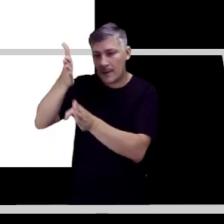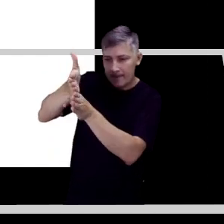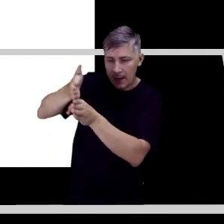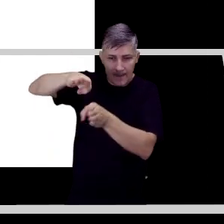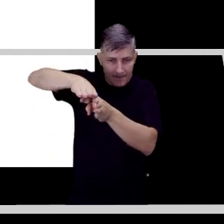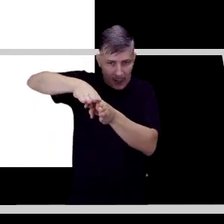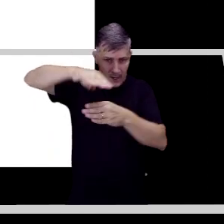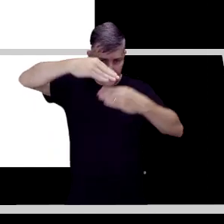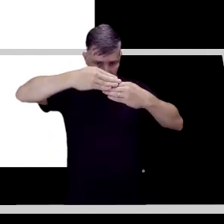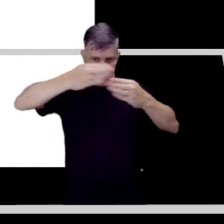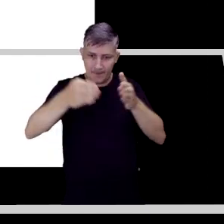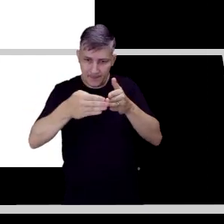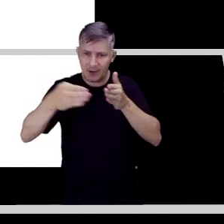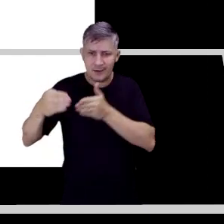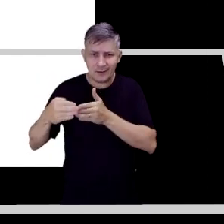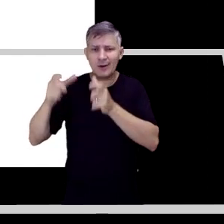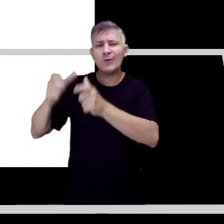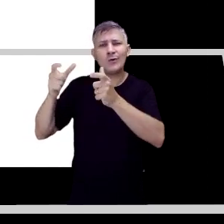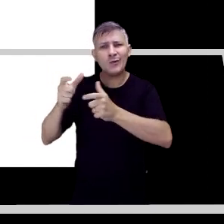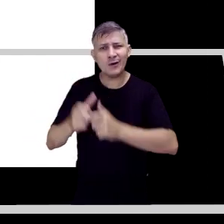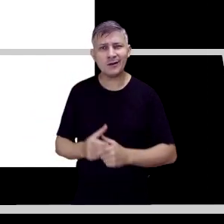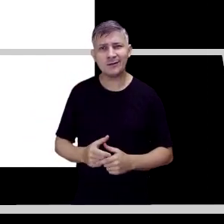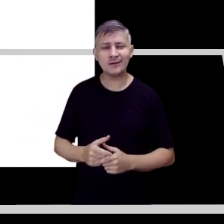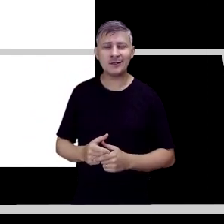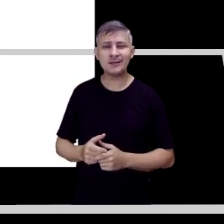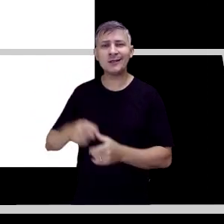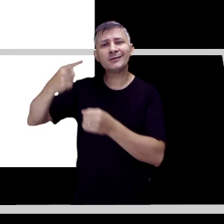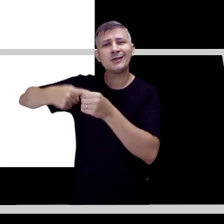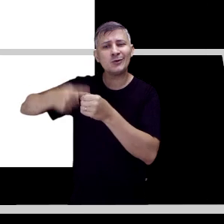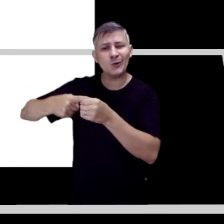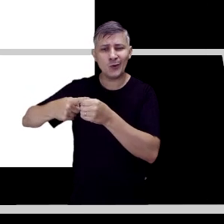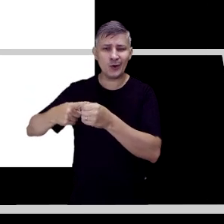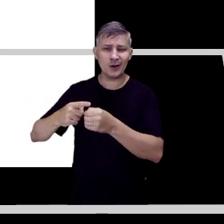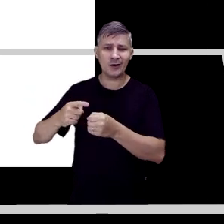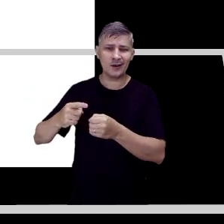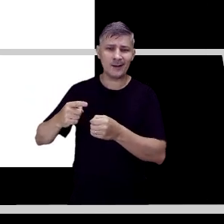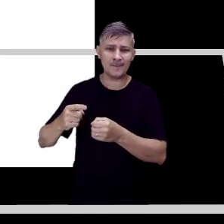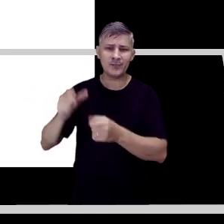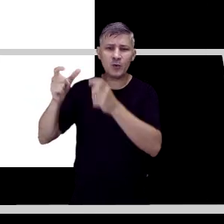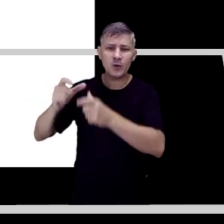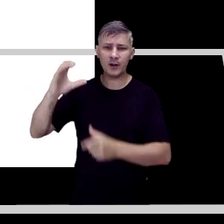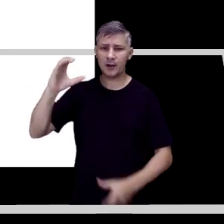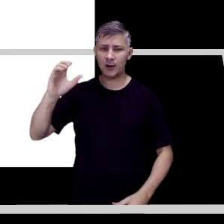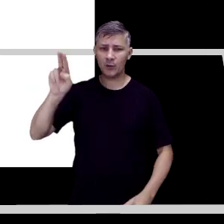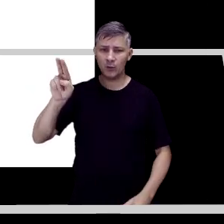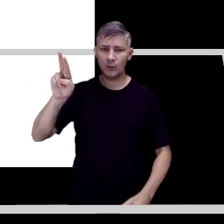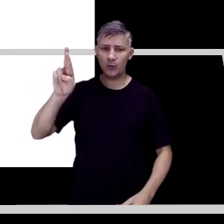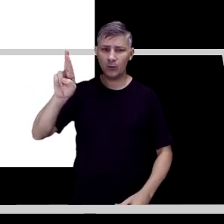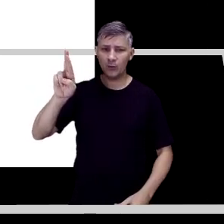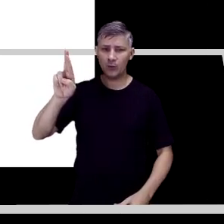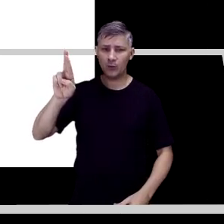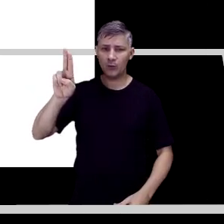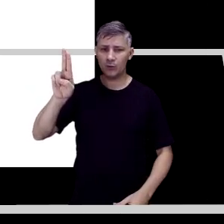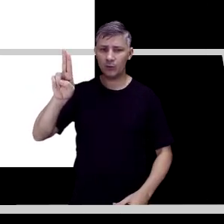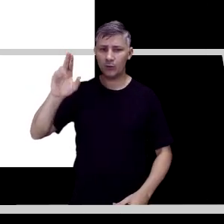de montagem das unidades de Catuçaba, são no interior de São Paulo. Então mostra ali uma sequência de